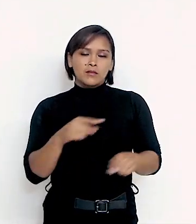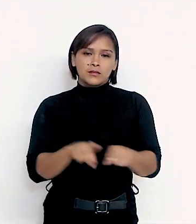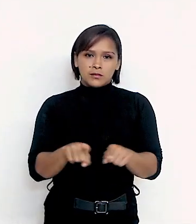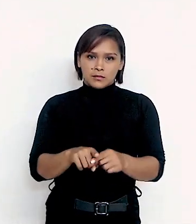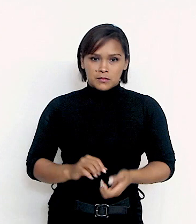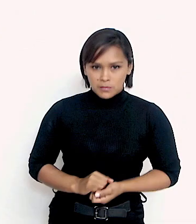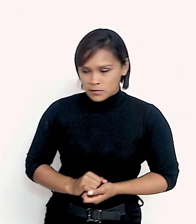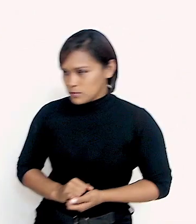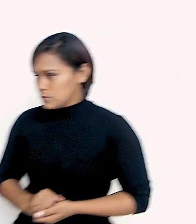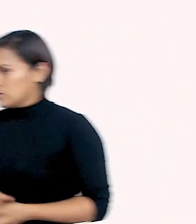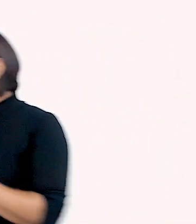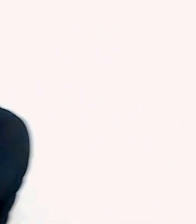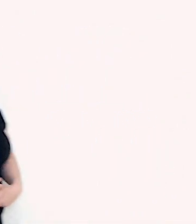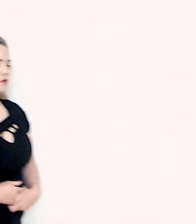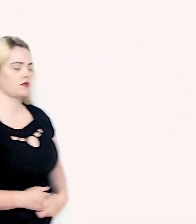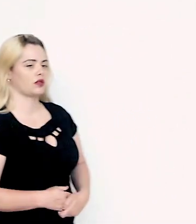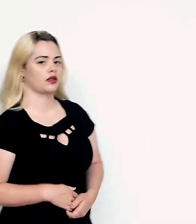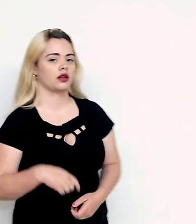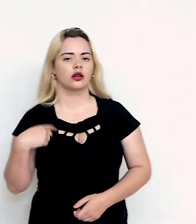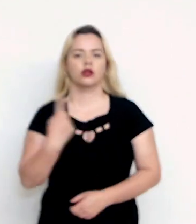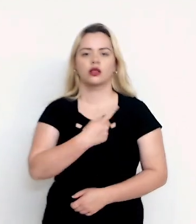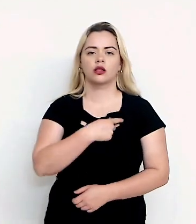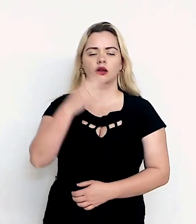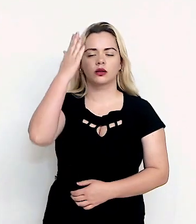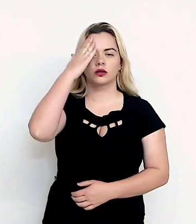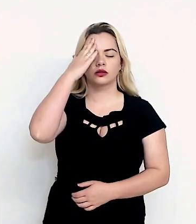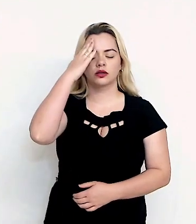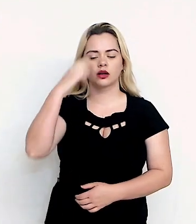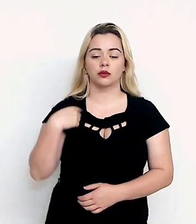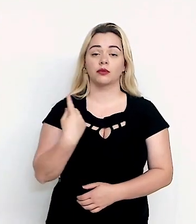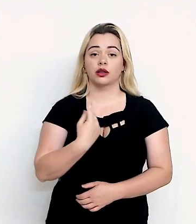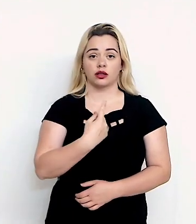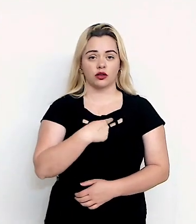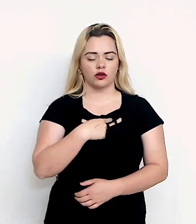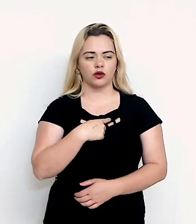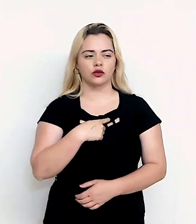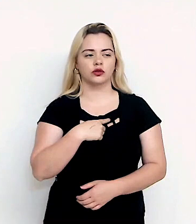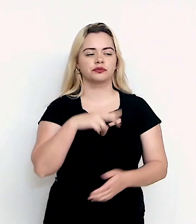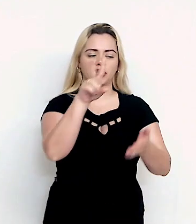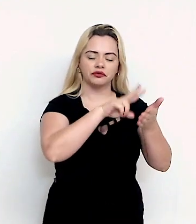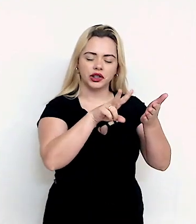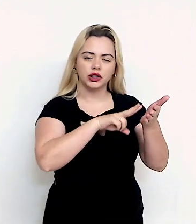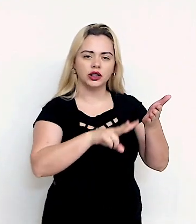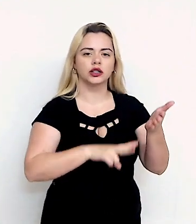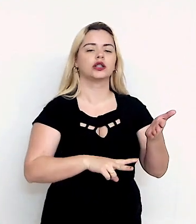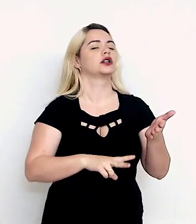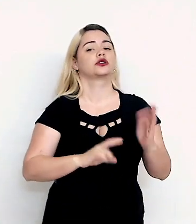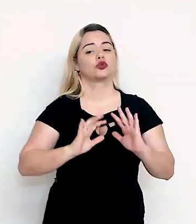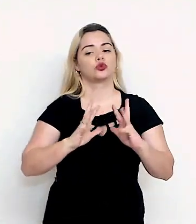mas sabemos que para a gente nunca é de bom-tom sair avaliando o criticamente o